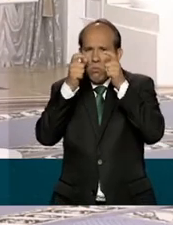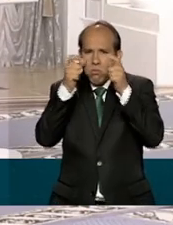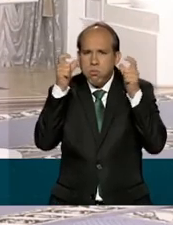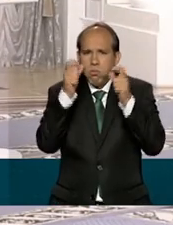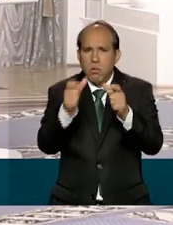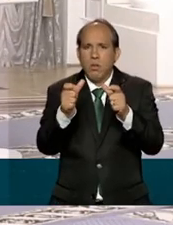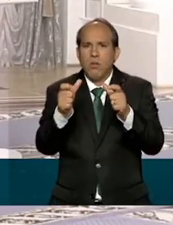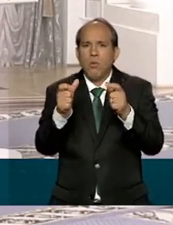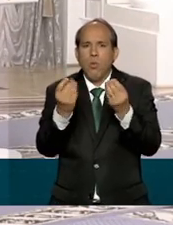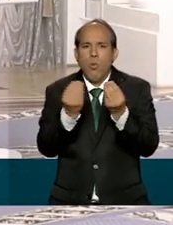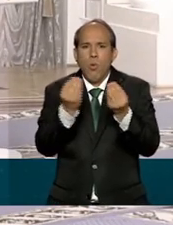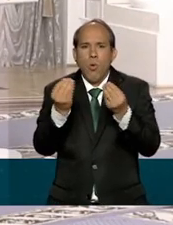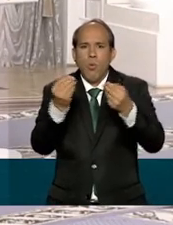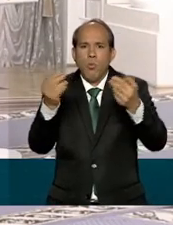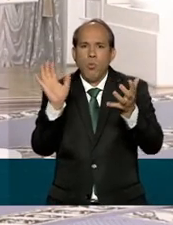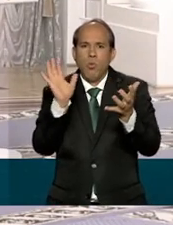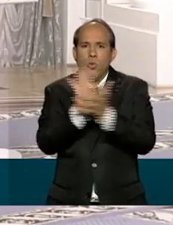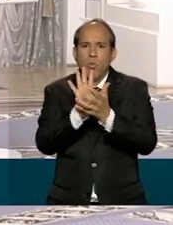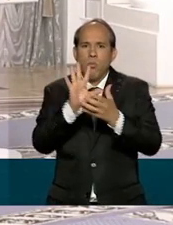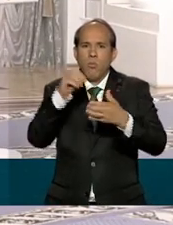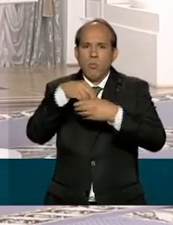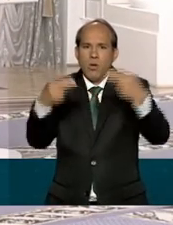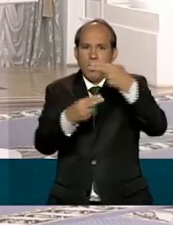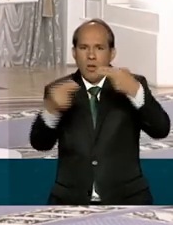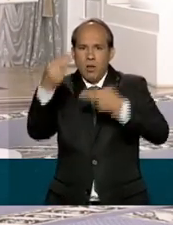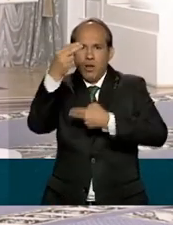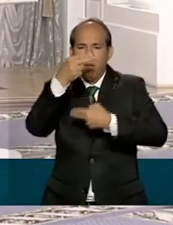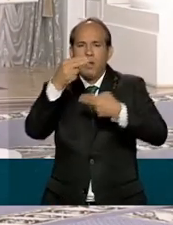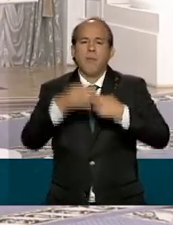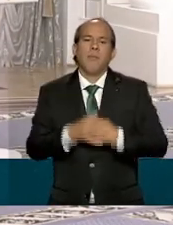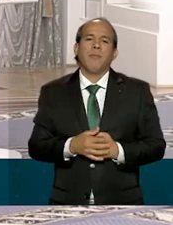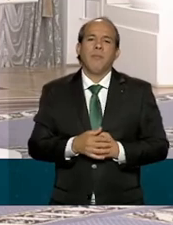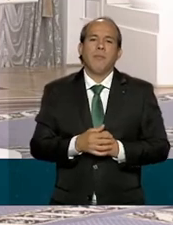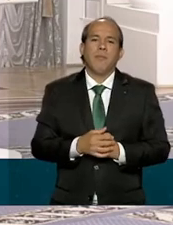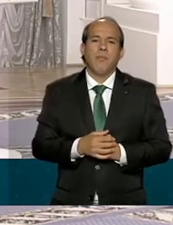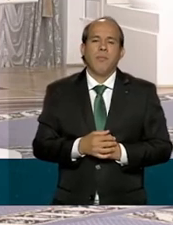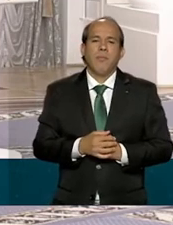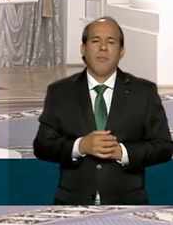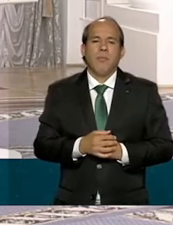nos pequenos reatores nucleares modulares.